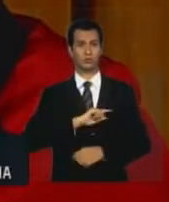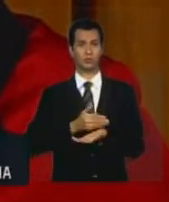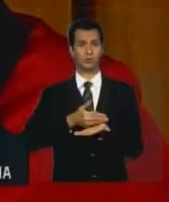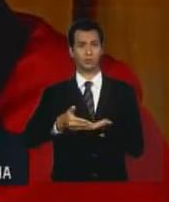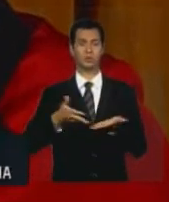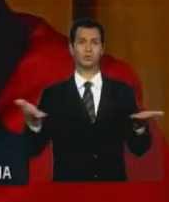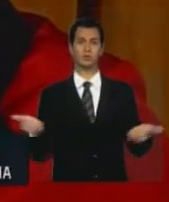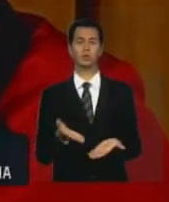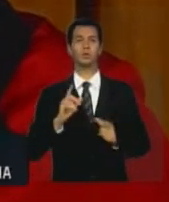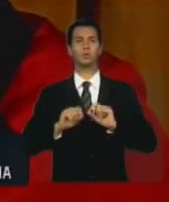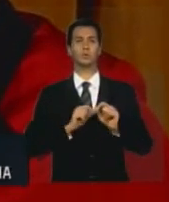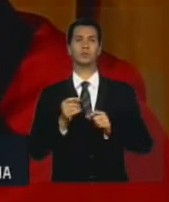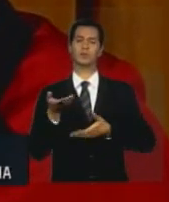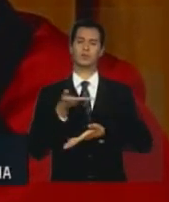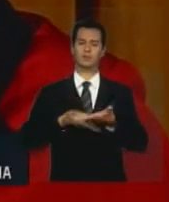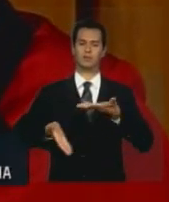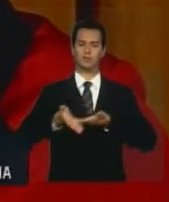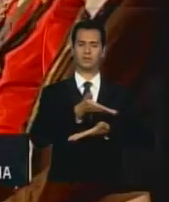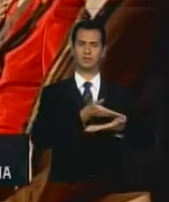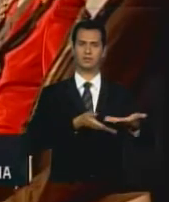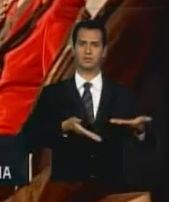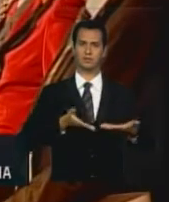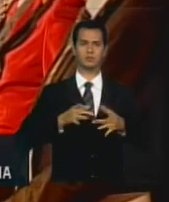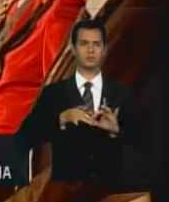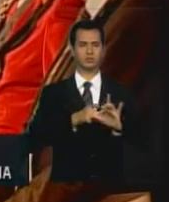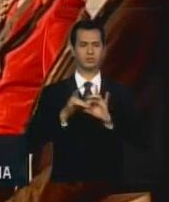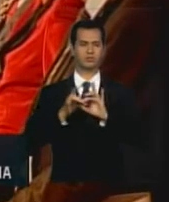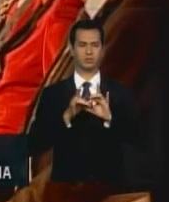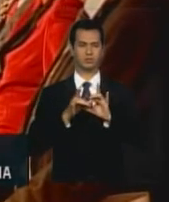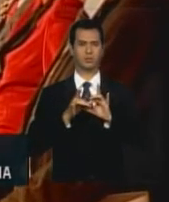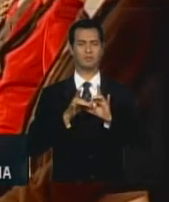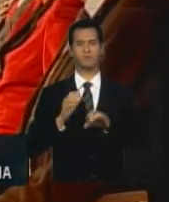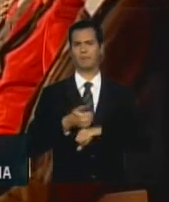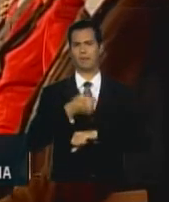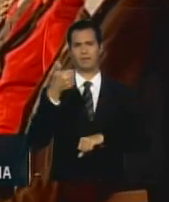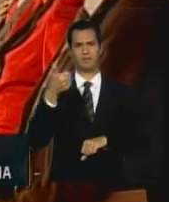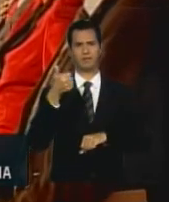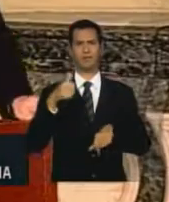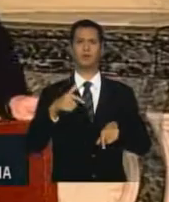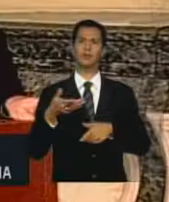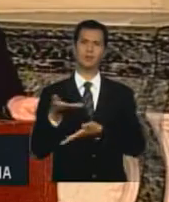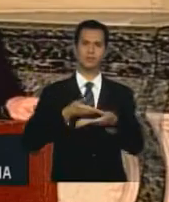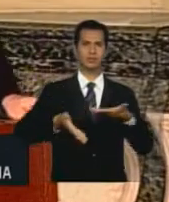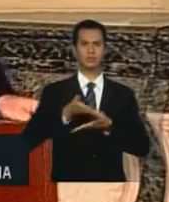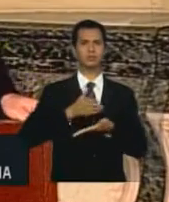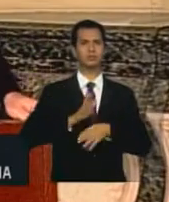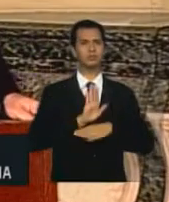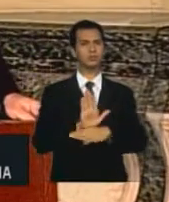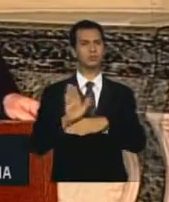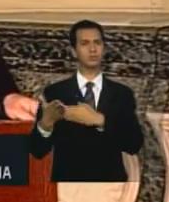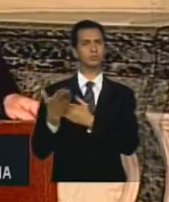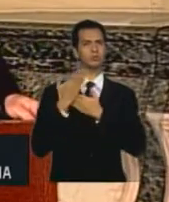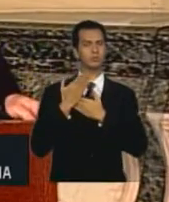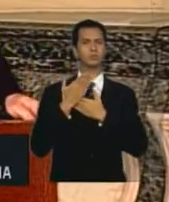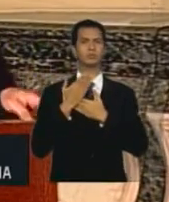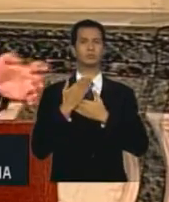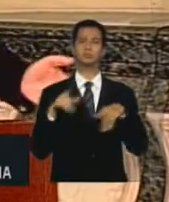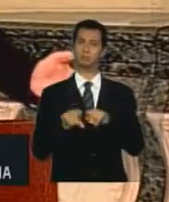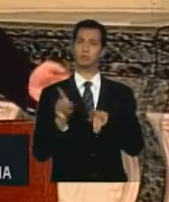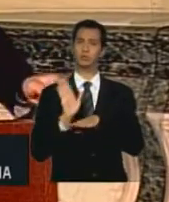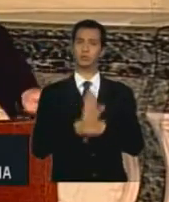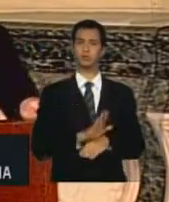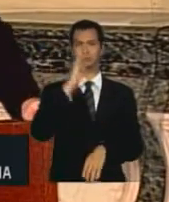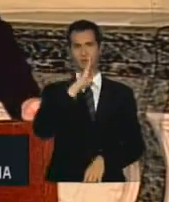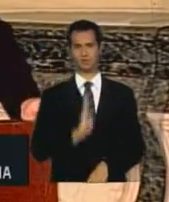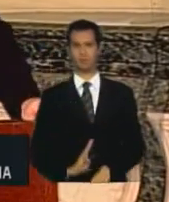vista, uma relação federativa muito mais harmônica, muito mais colaborativa e muito mais positiva para o Brasil. Porque,